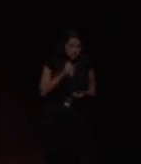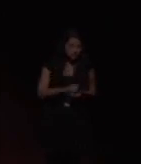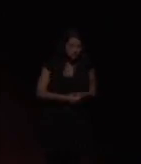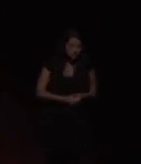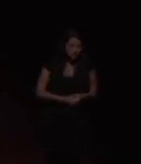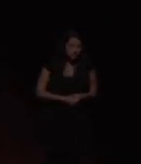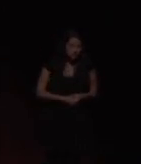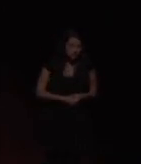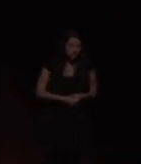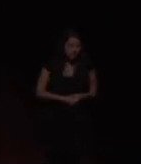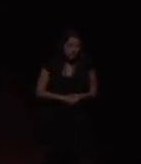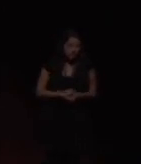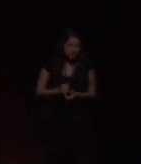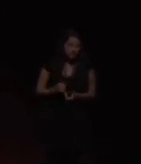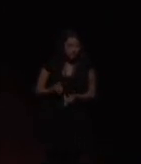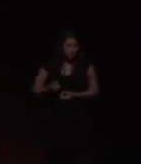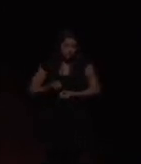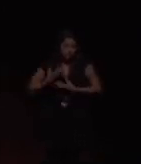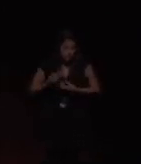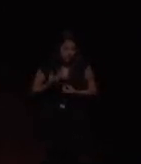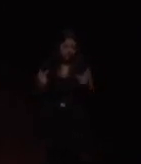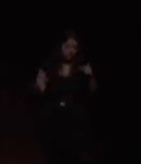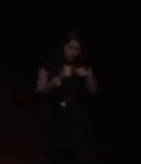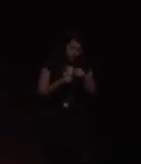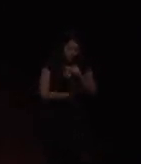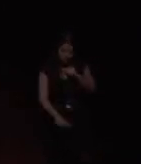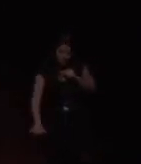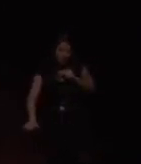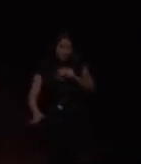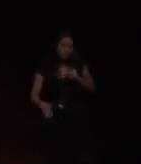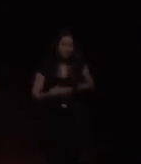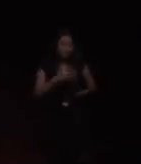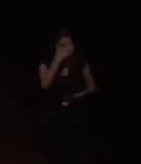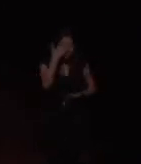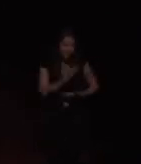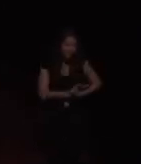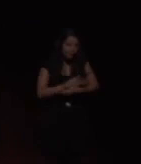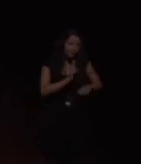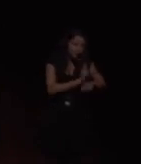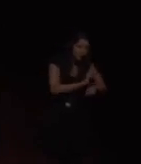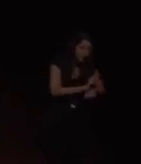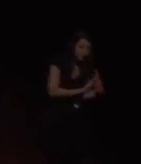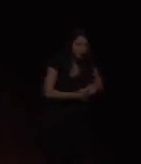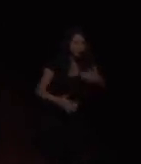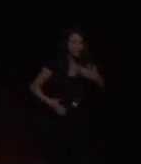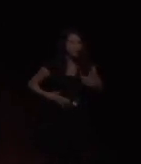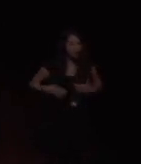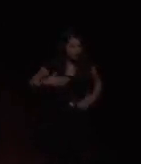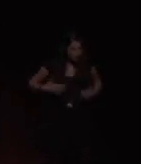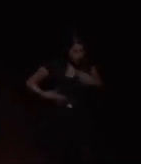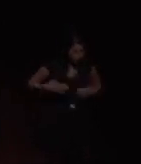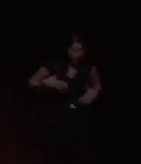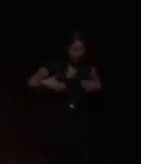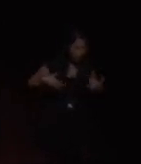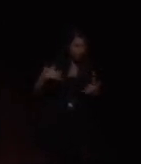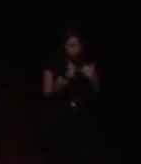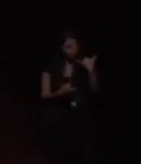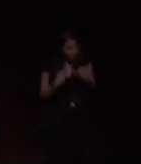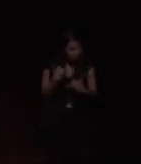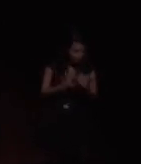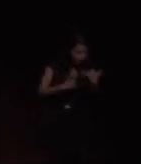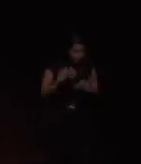com as crianças, as babás, as formas corporais. Eu acho que há uma presença em